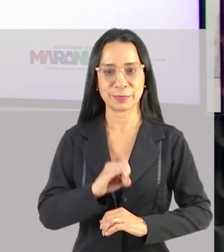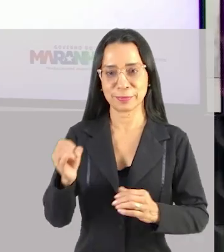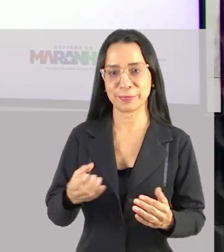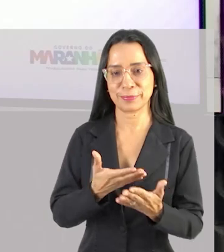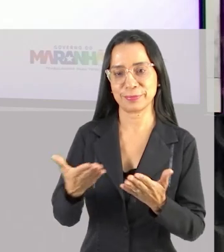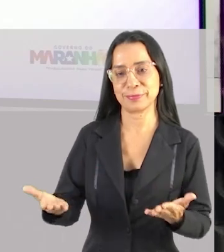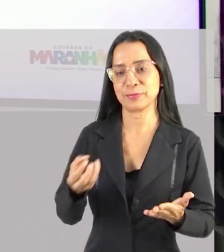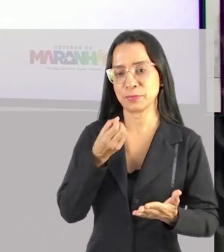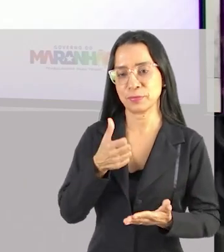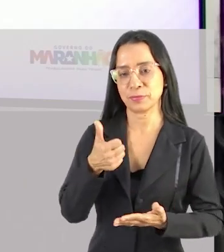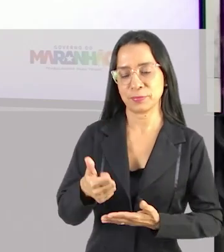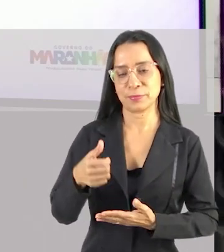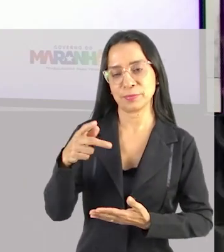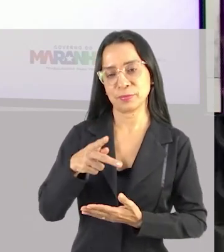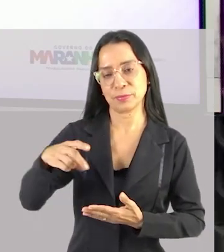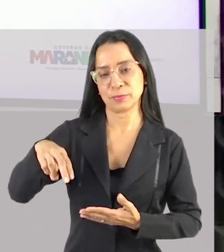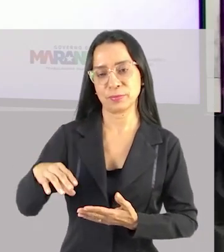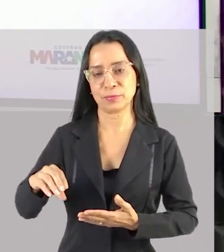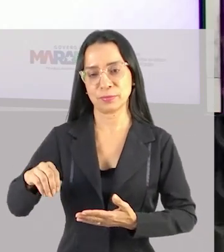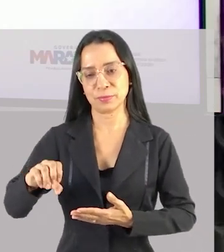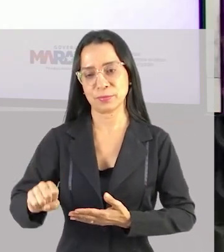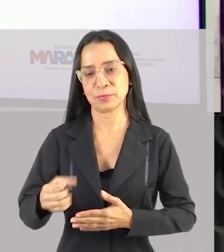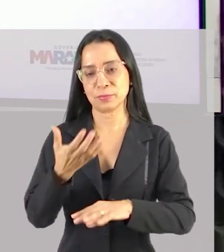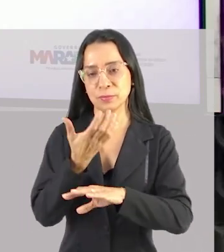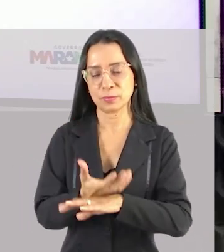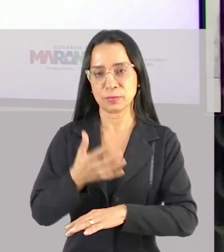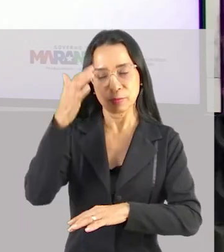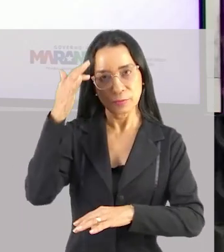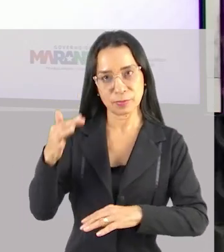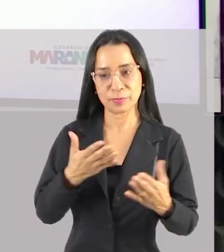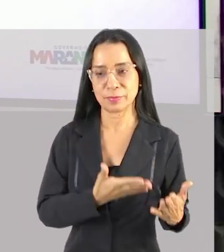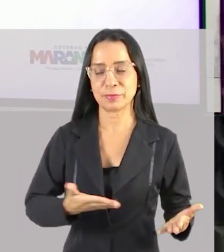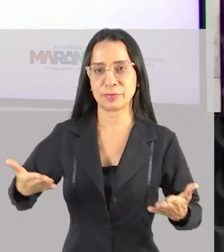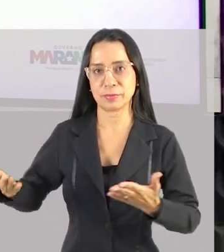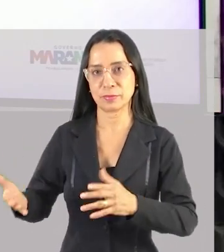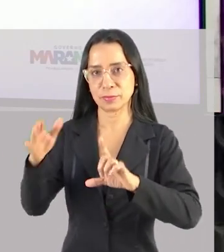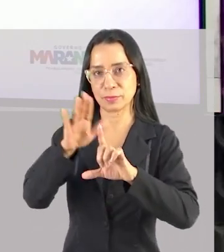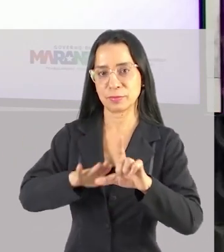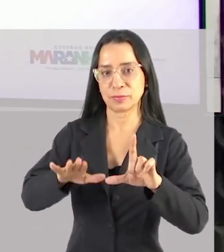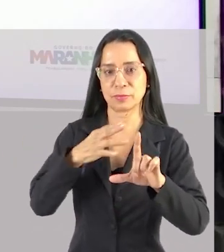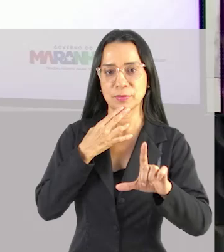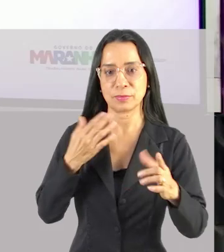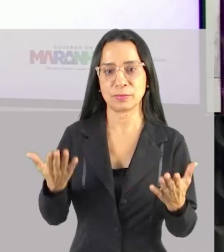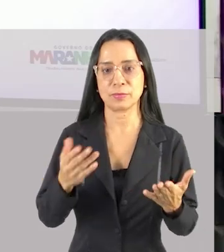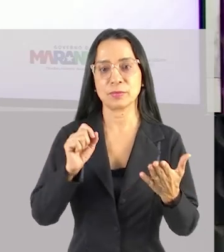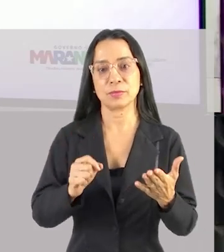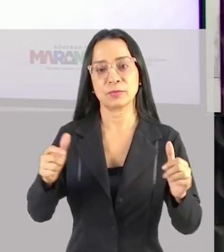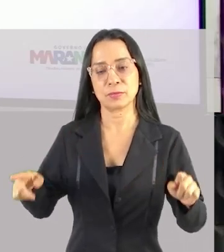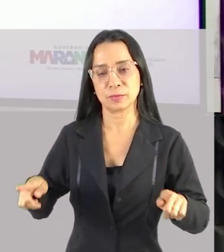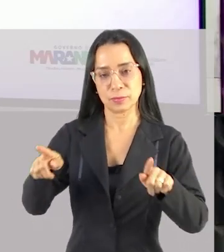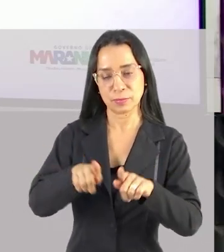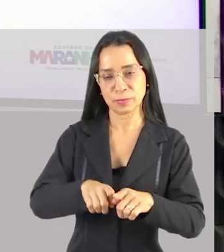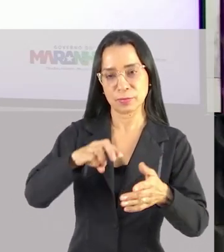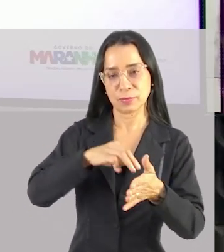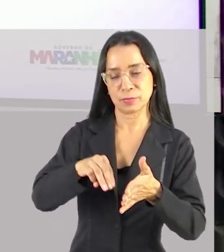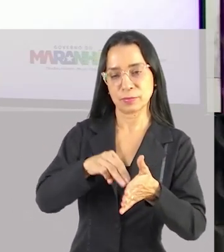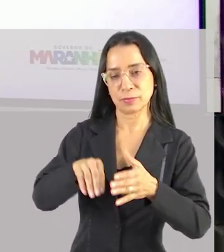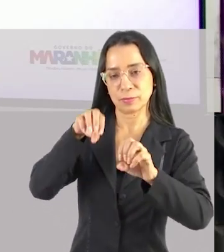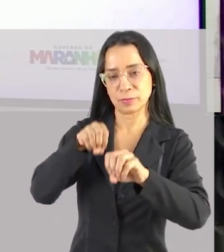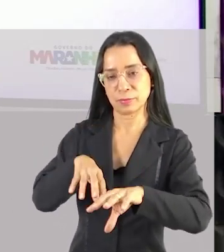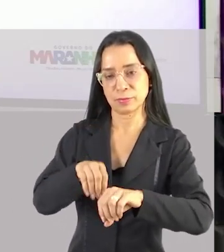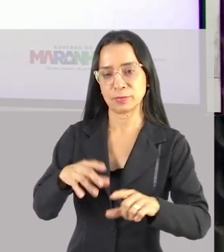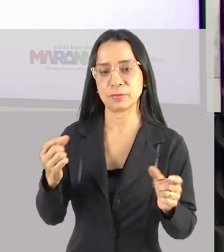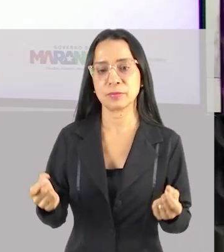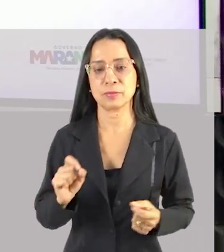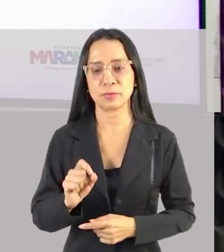aí pessoal, tudo bem? Aqui é o professor Marcos Daniel de Filosofia. Sejam todos bem-vindos à plataforma Gonçalves Dias através da Secretaria de Estado